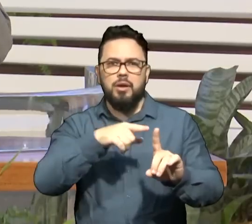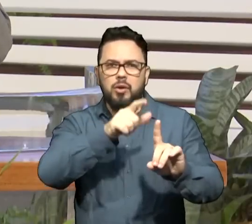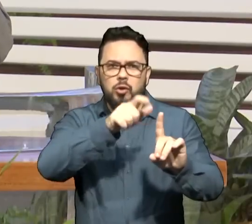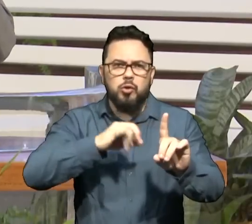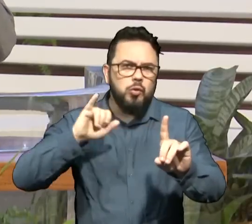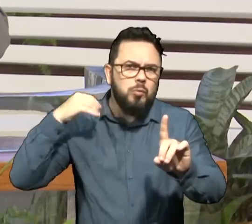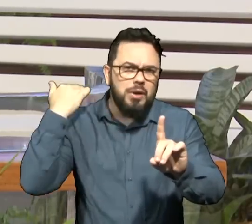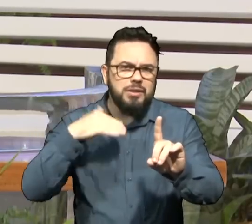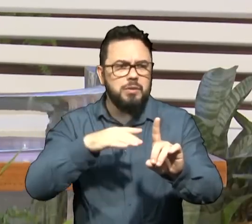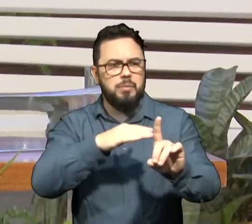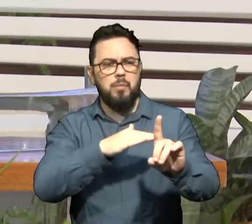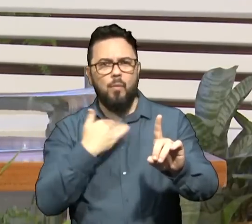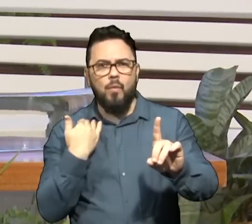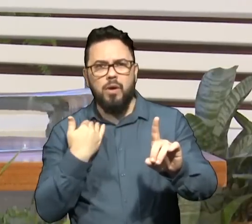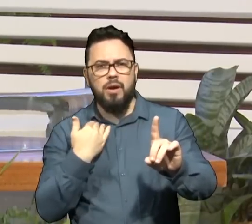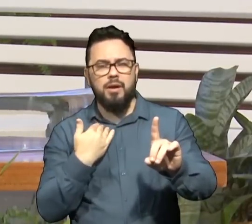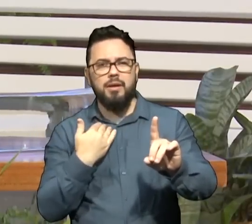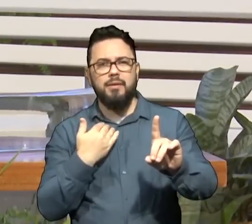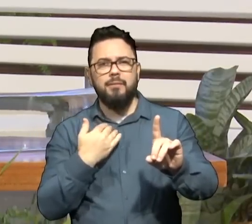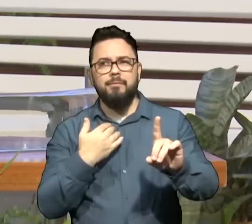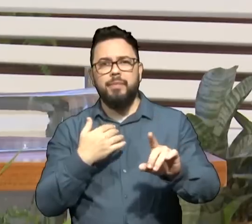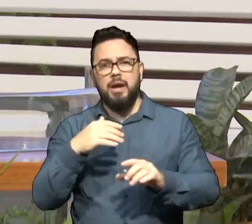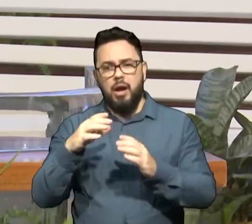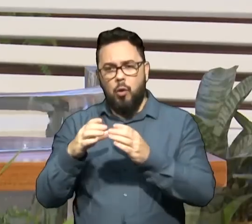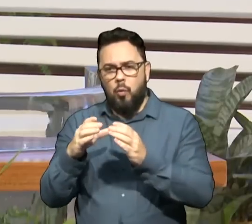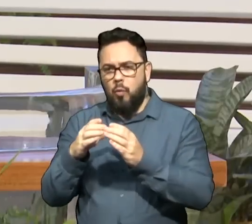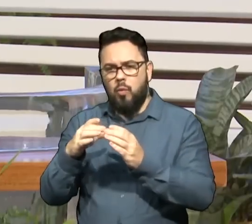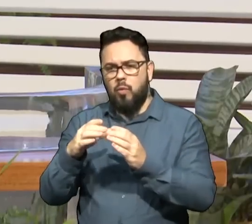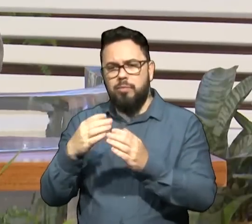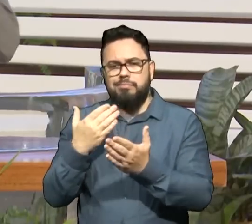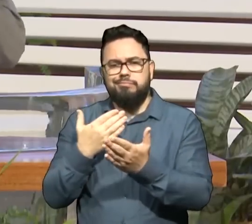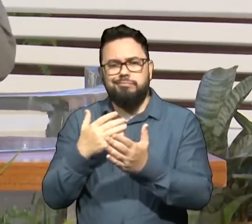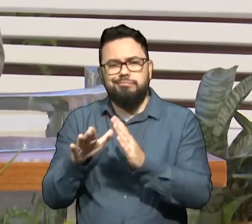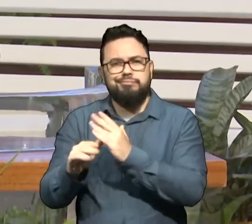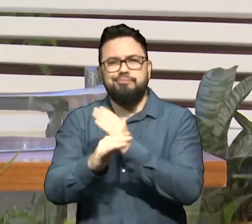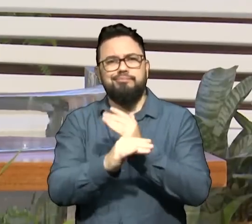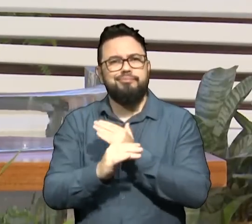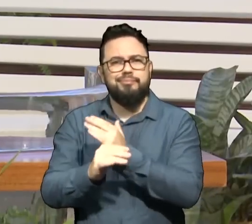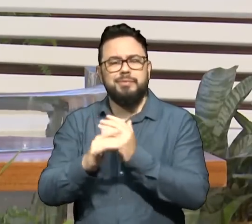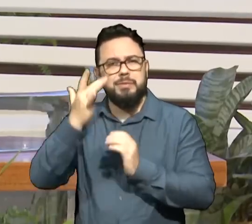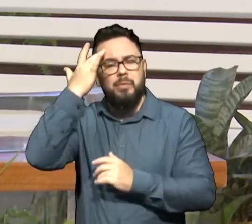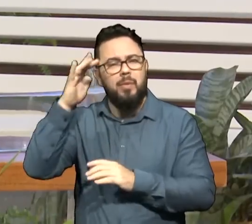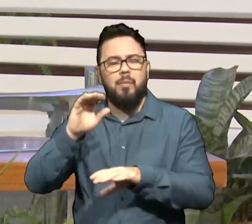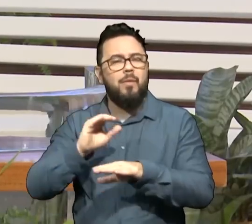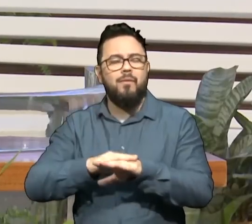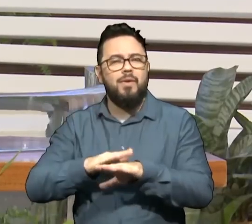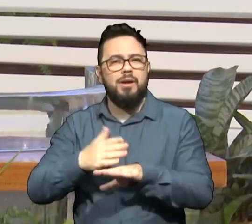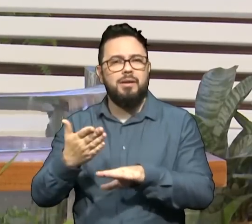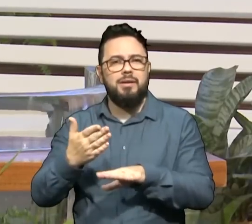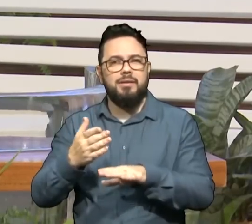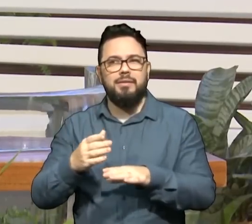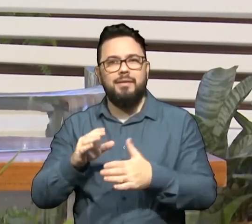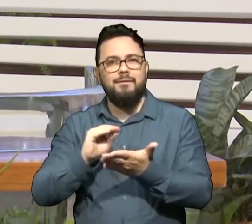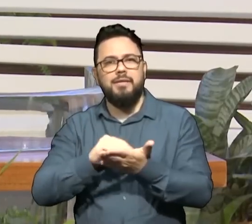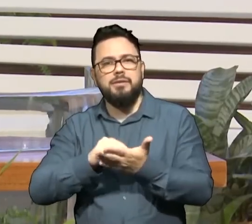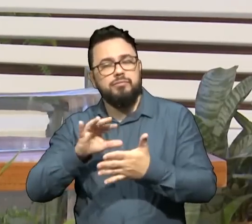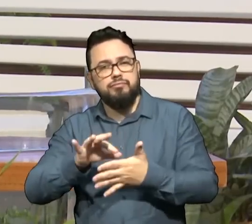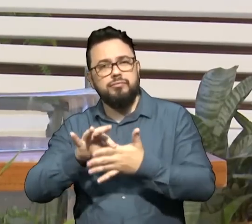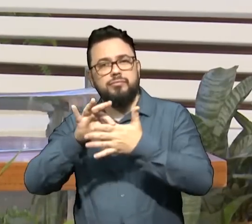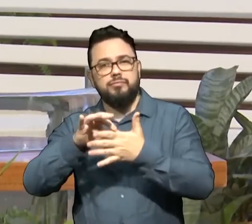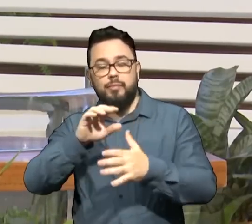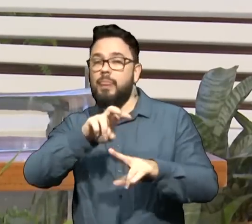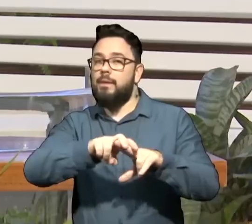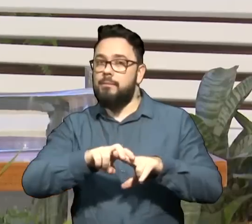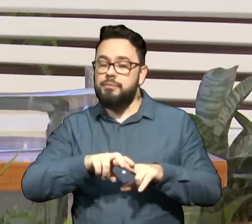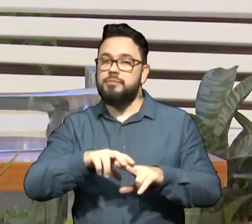perdidos e o lugar mais próximo que eles tinham era uma igreja cristã pastoreada por alguém que também seguiu a João por isso que no Evangelho de João